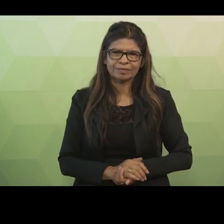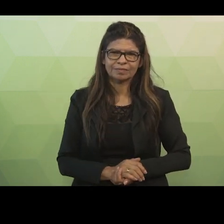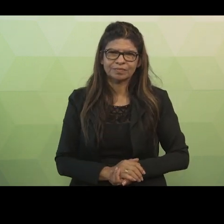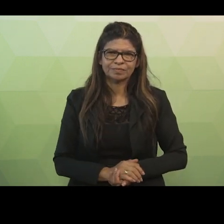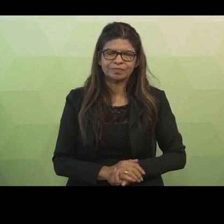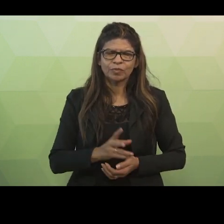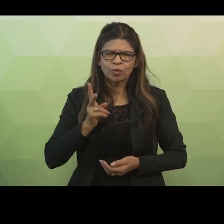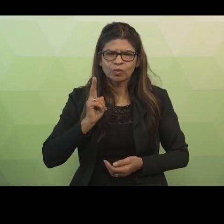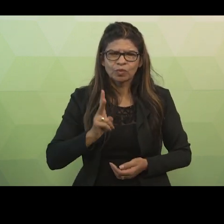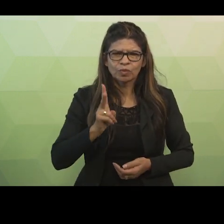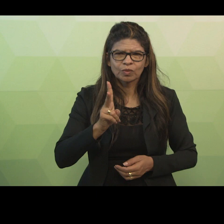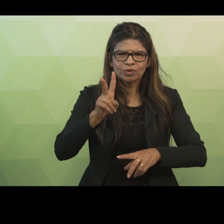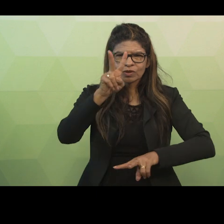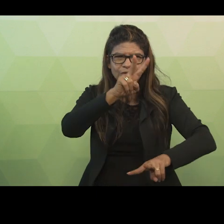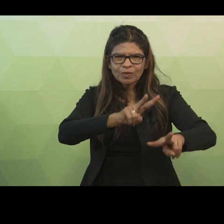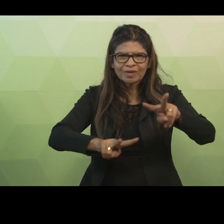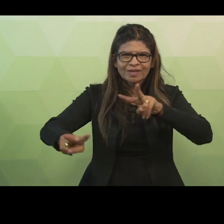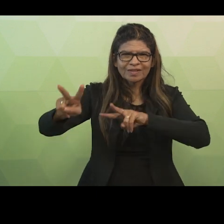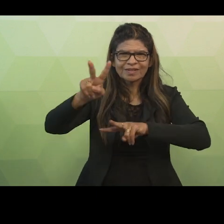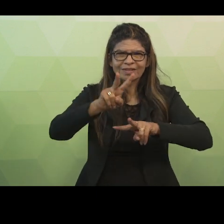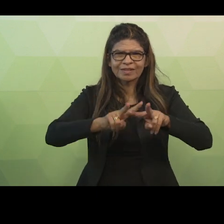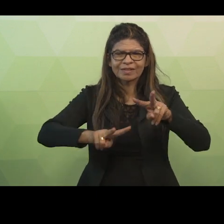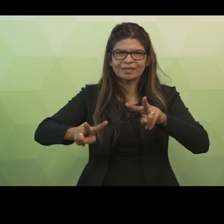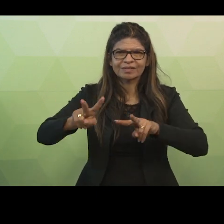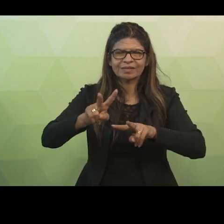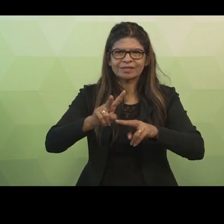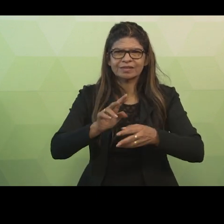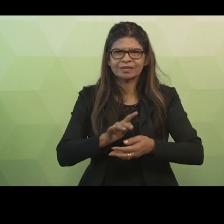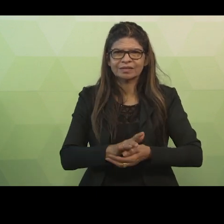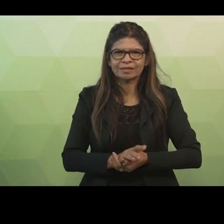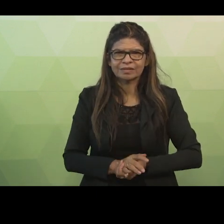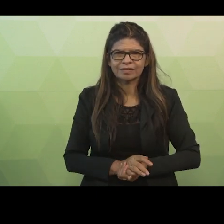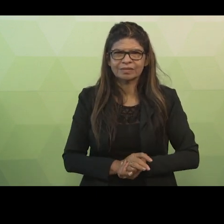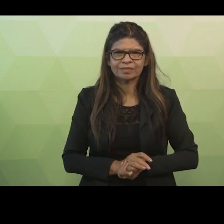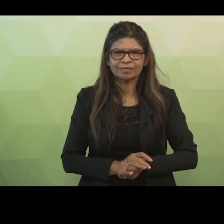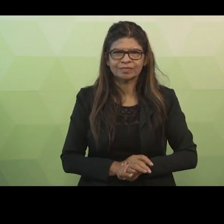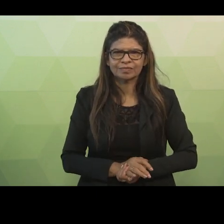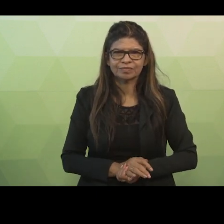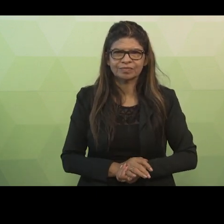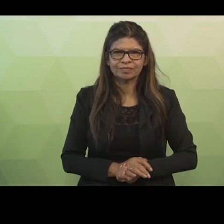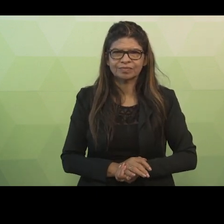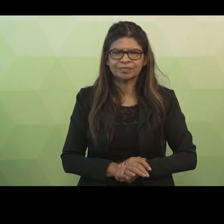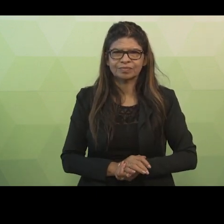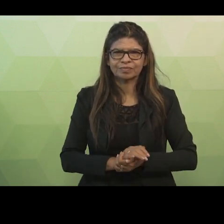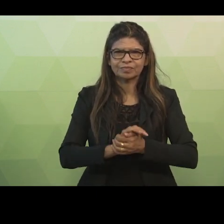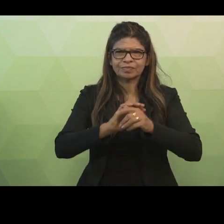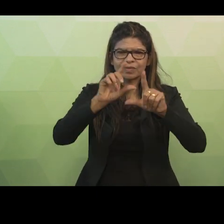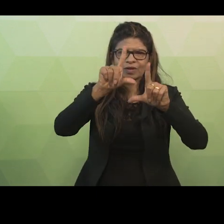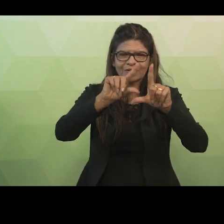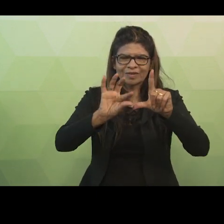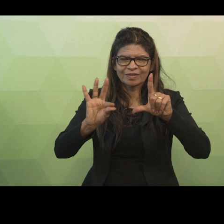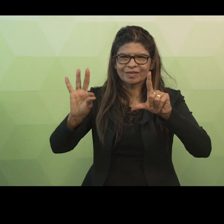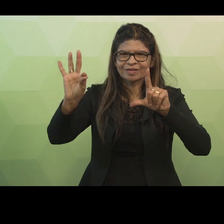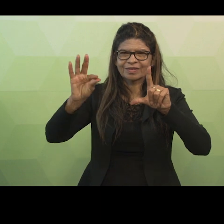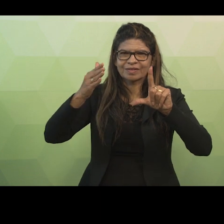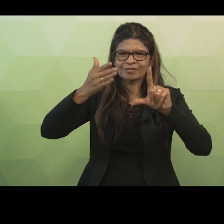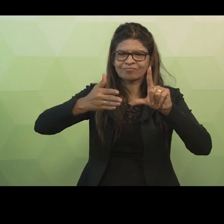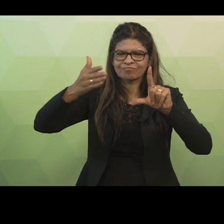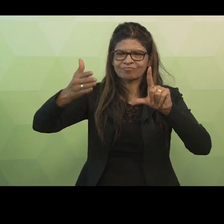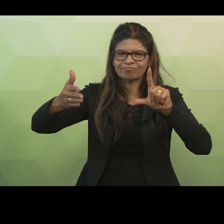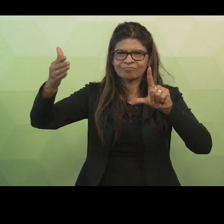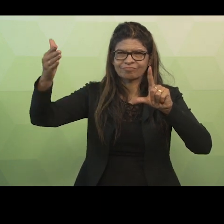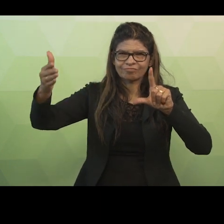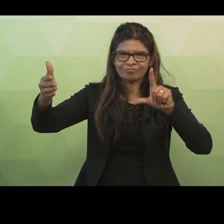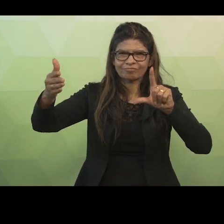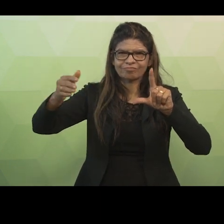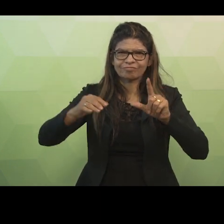então, analisando o diagrama de sequências para o caso de uso validar usuário. Este caso de uso é necessário para